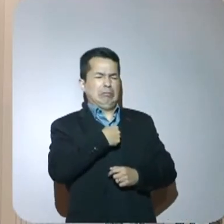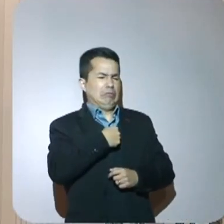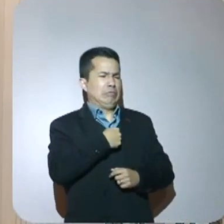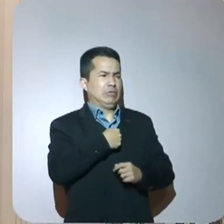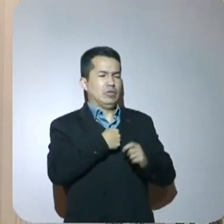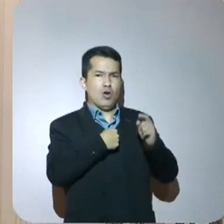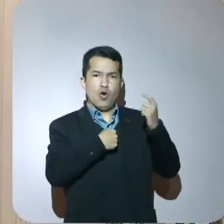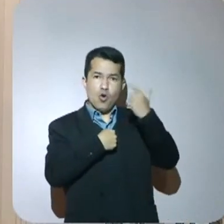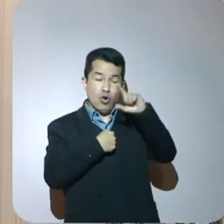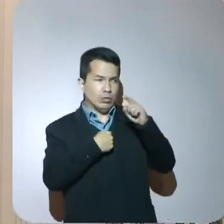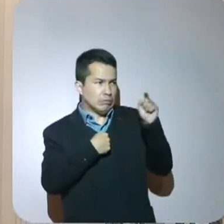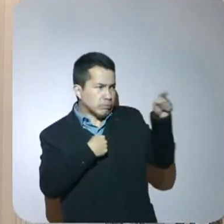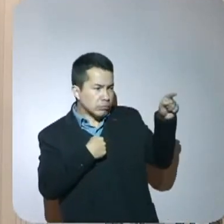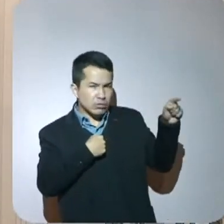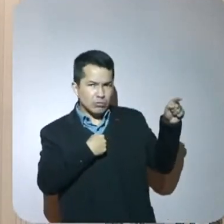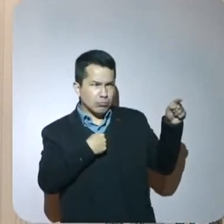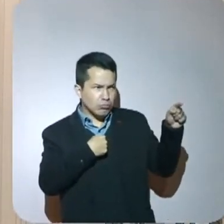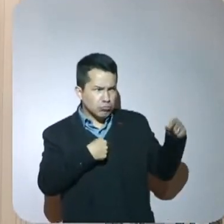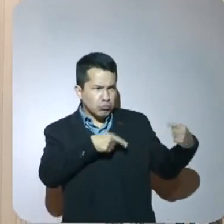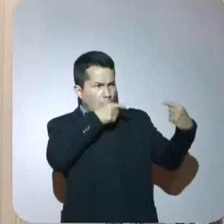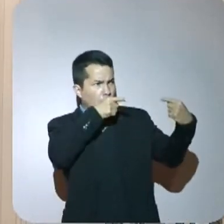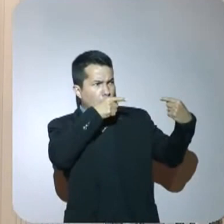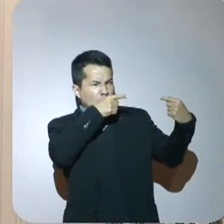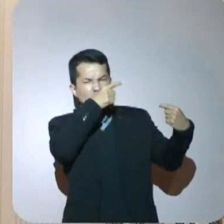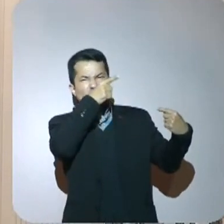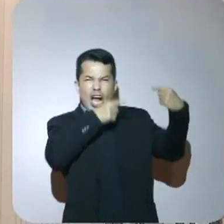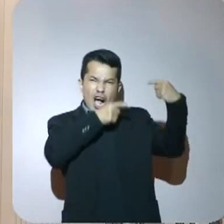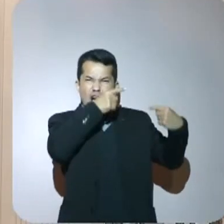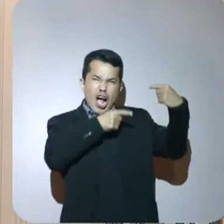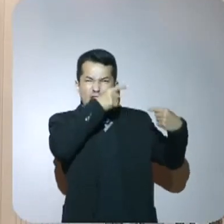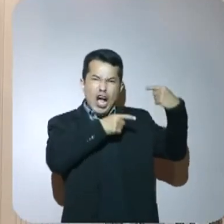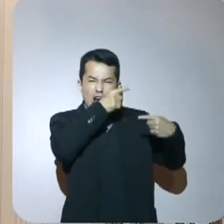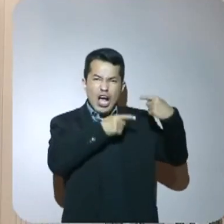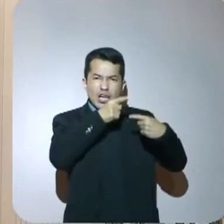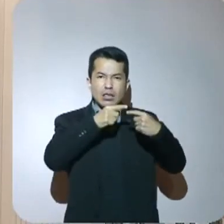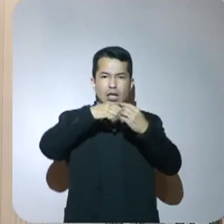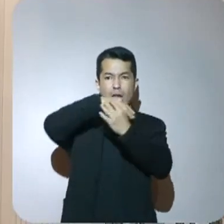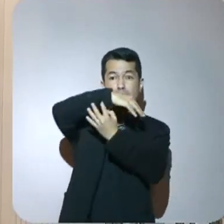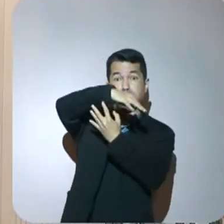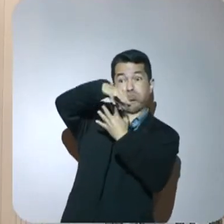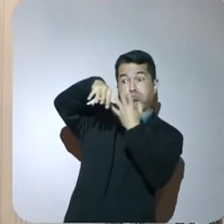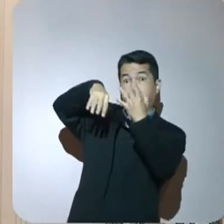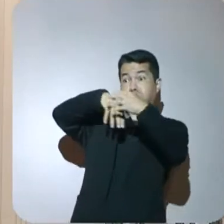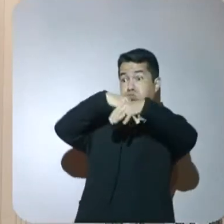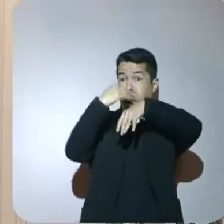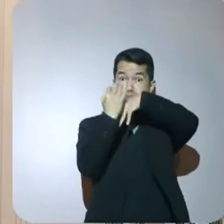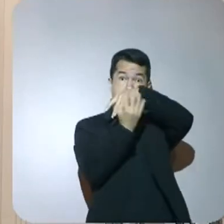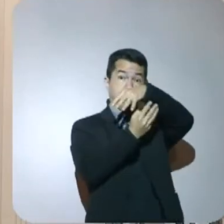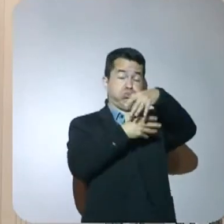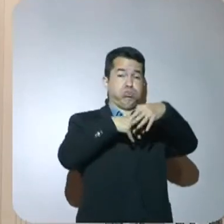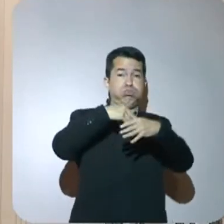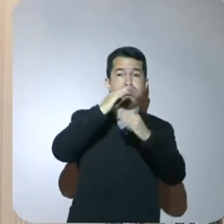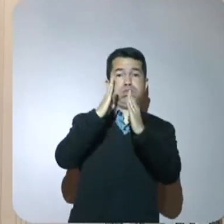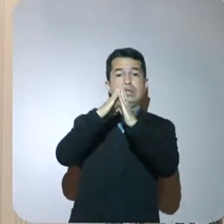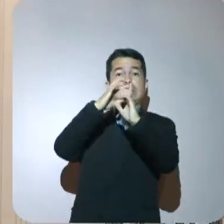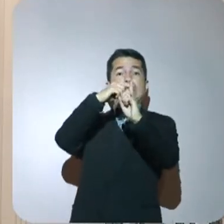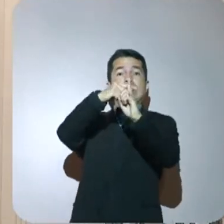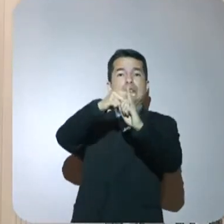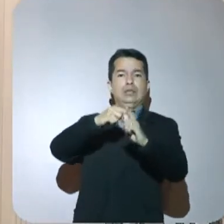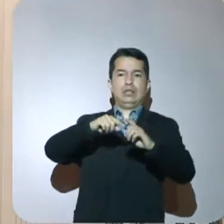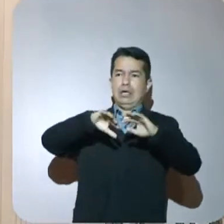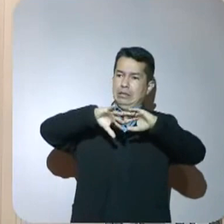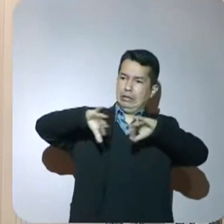Porque enquanto nós discutimos, enquanto nós estamos lutando entre nós mesmos,